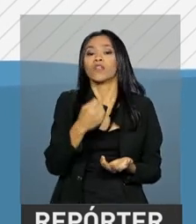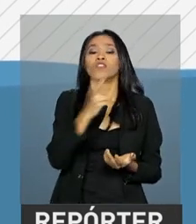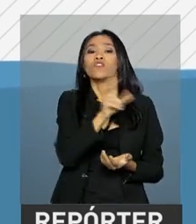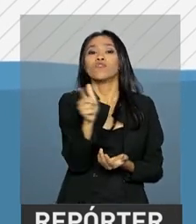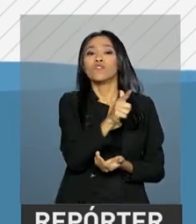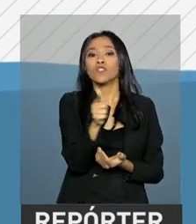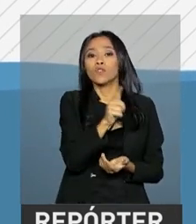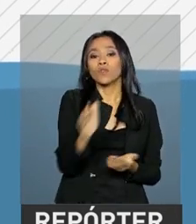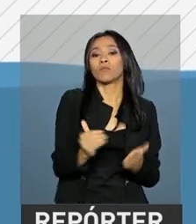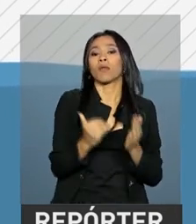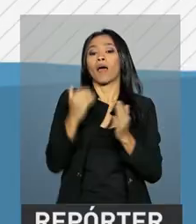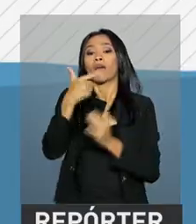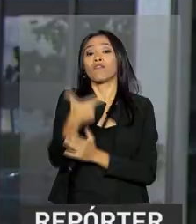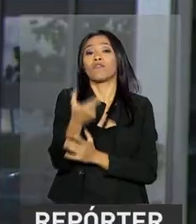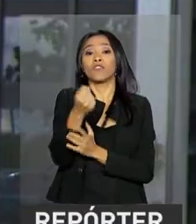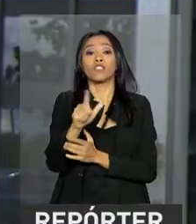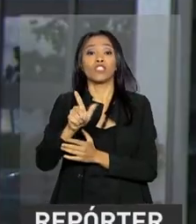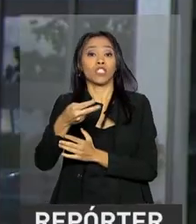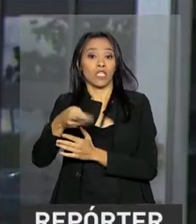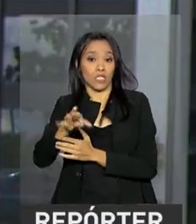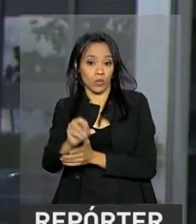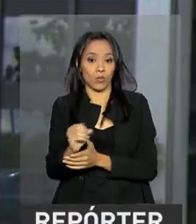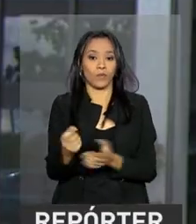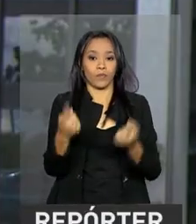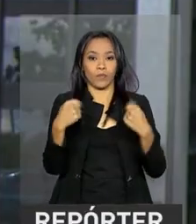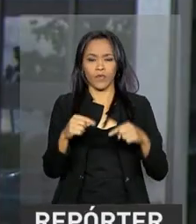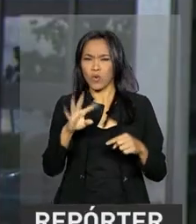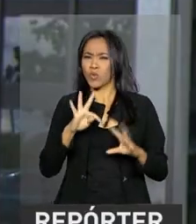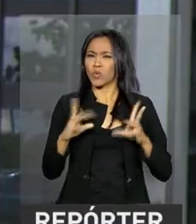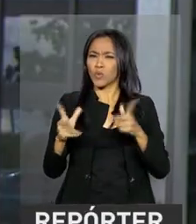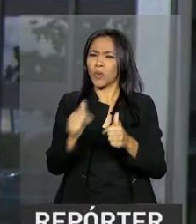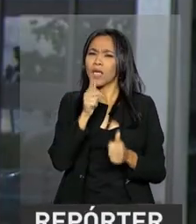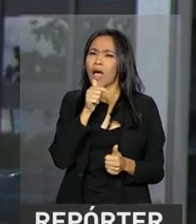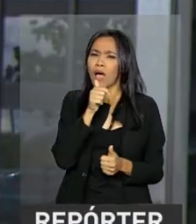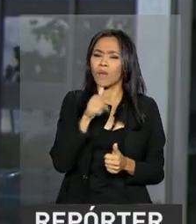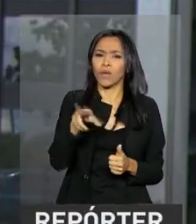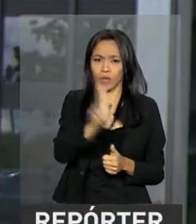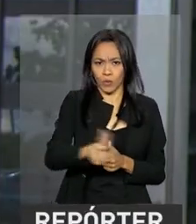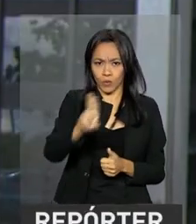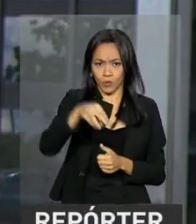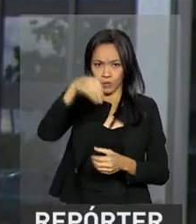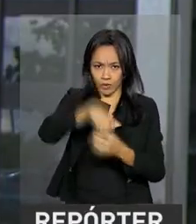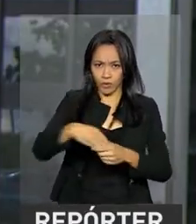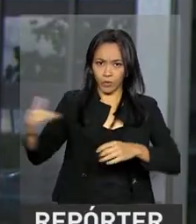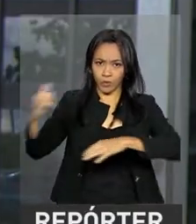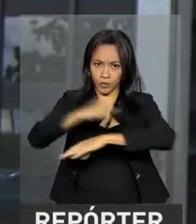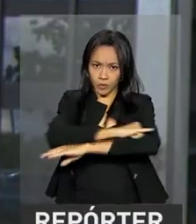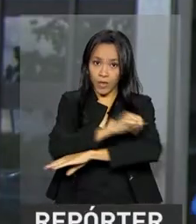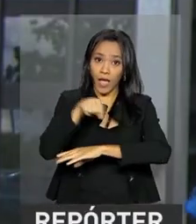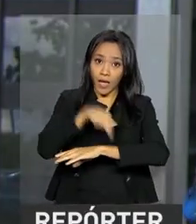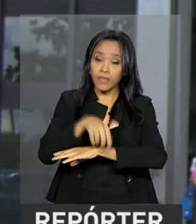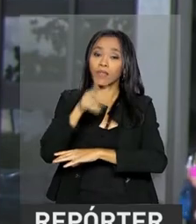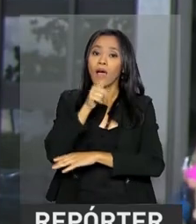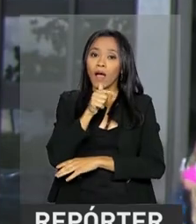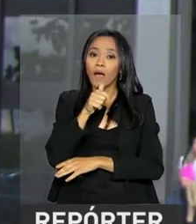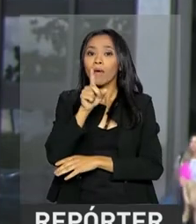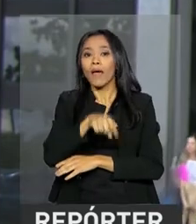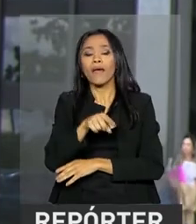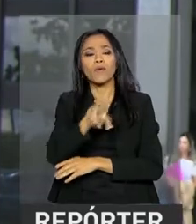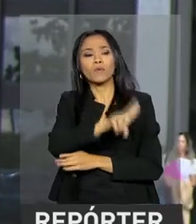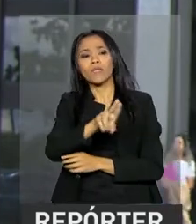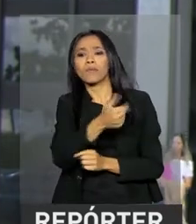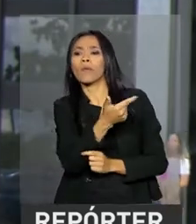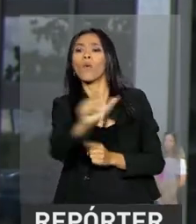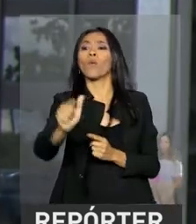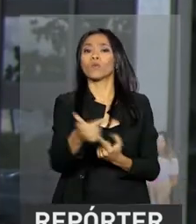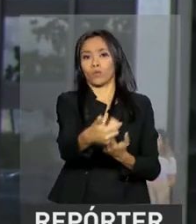para 20 litros de água por ano. Toda aquela água potável que eu deixo de consumir no aeroporto, eu estou permitindo que essa água seja direcionada para outras frentes,